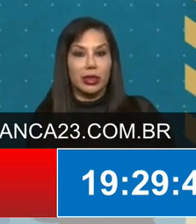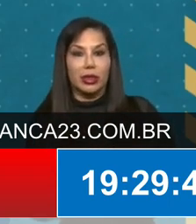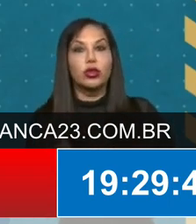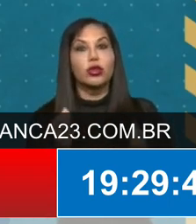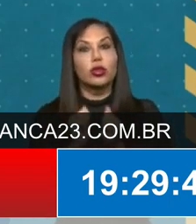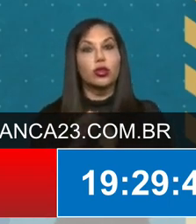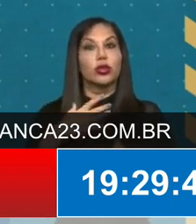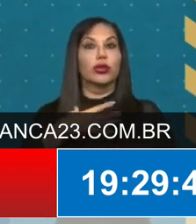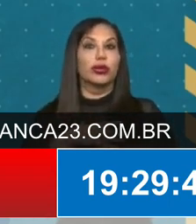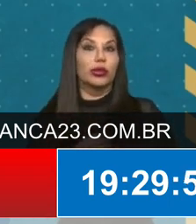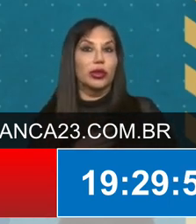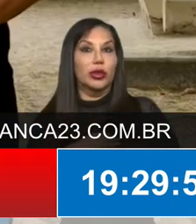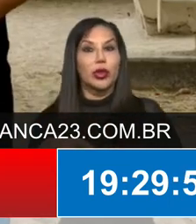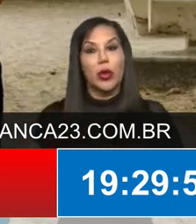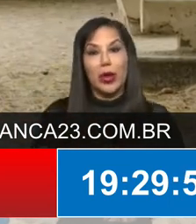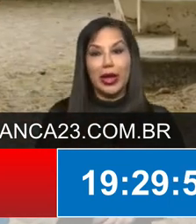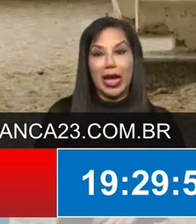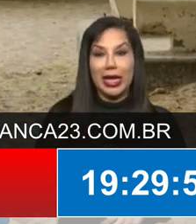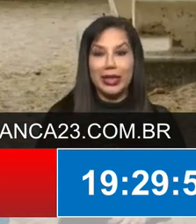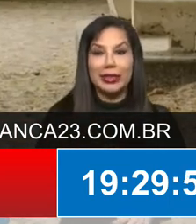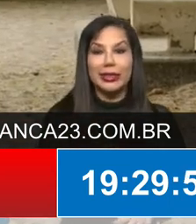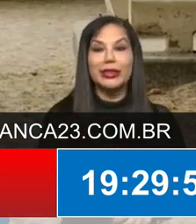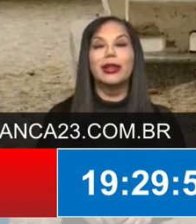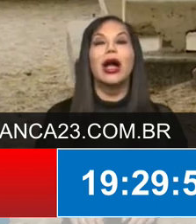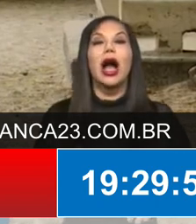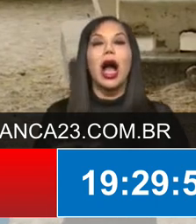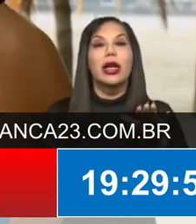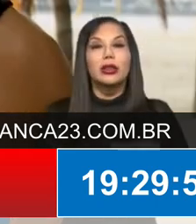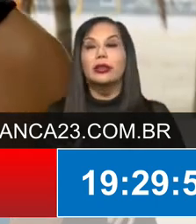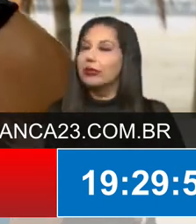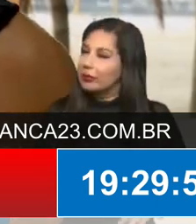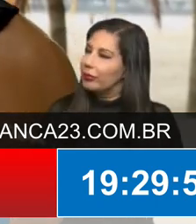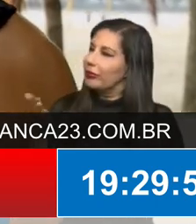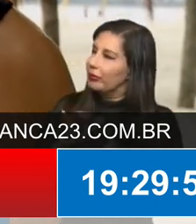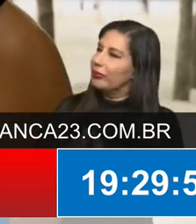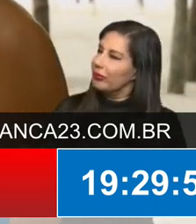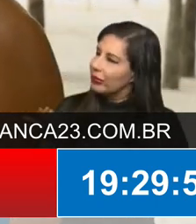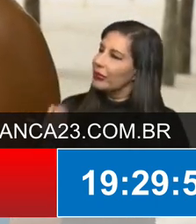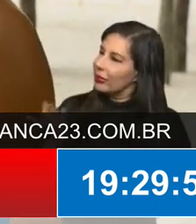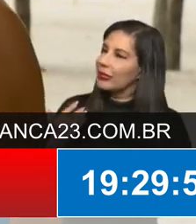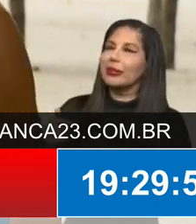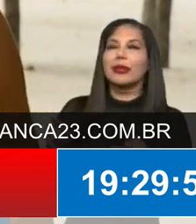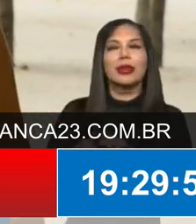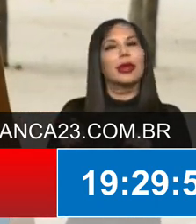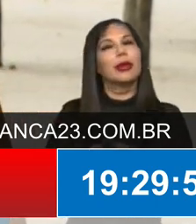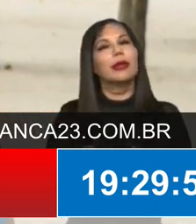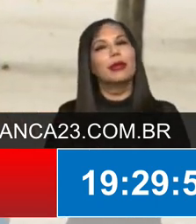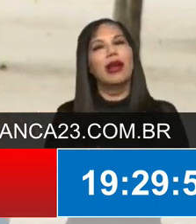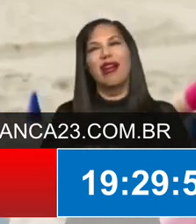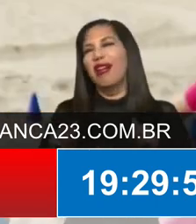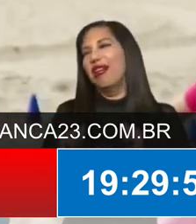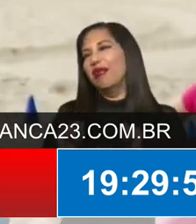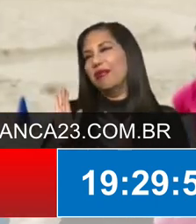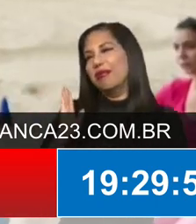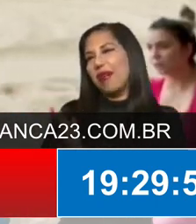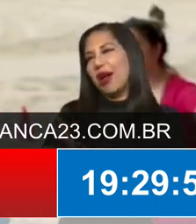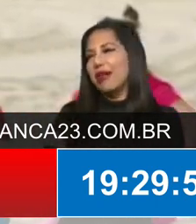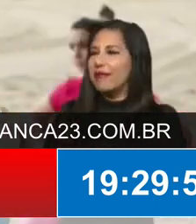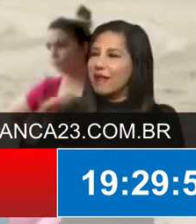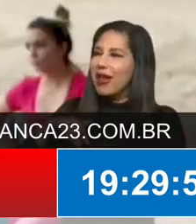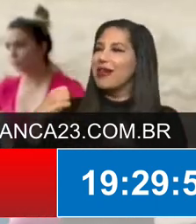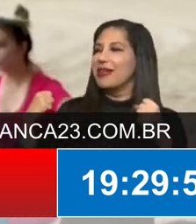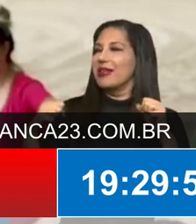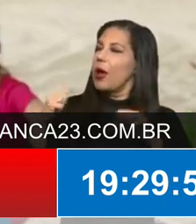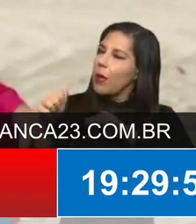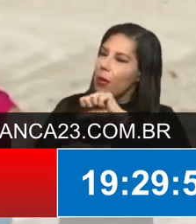filho João Paulo no carrinho aos poucos estimulou o marido André Guilherme a também deixar o sedentarismo de lado e a